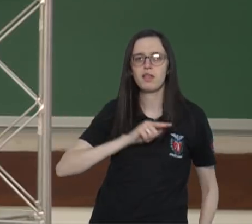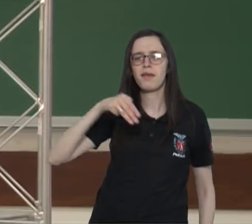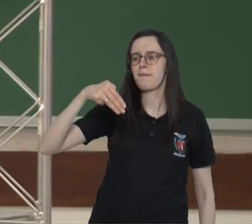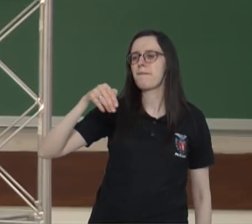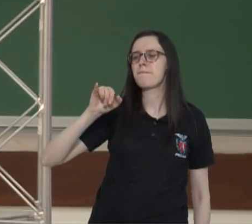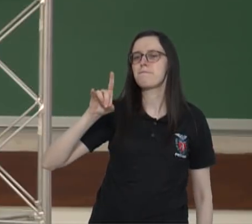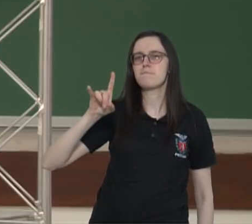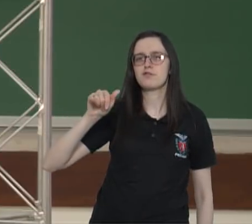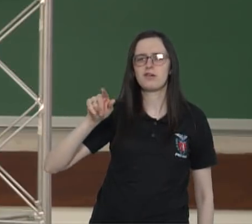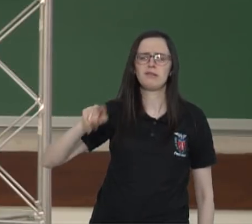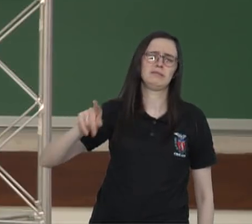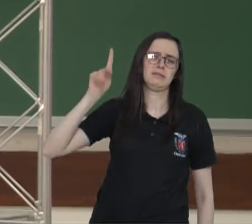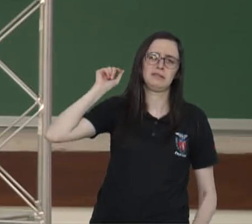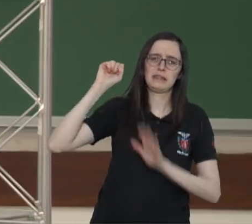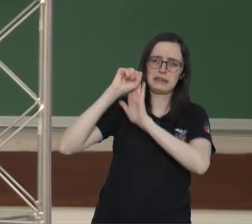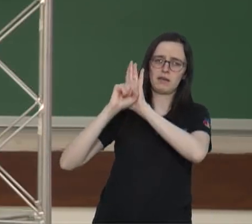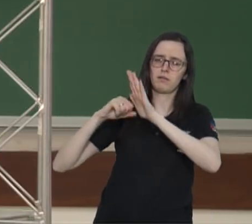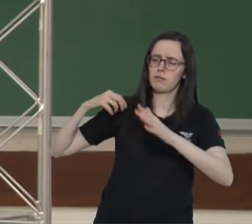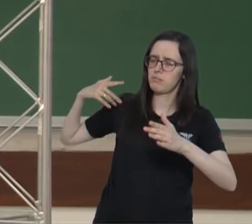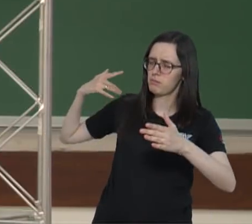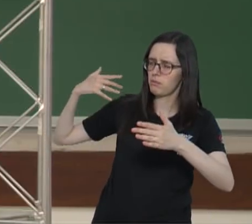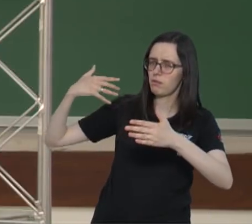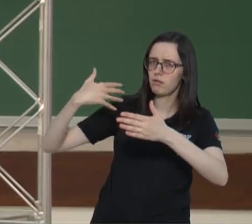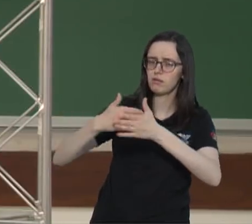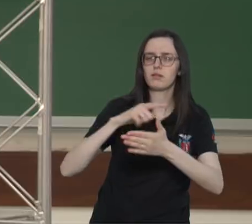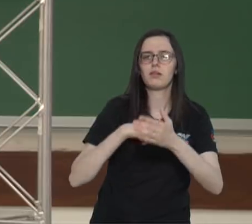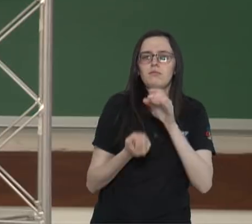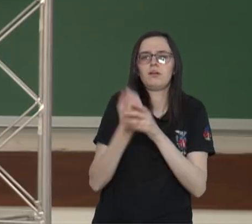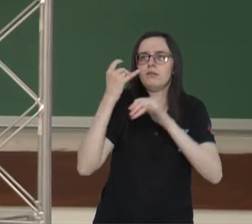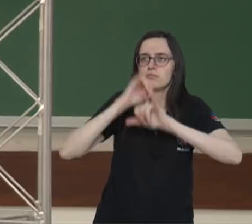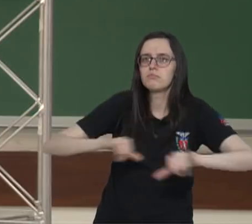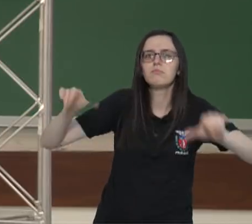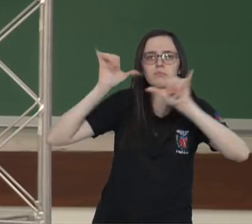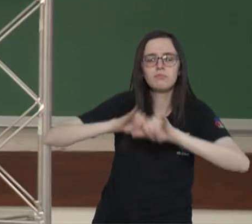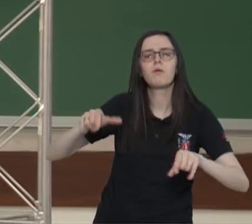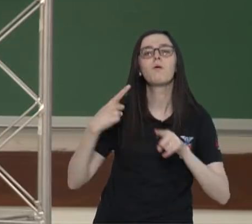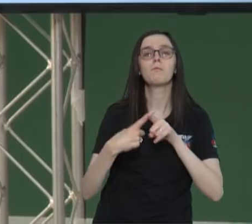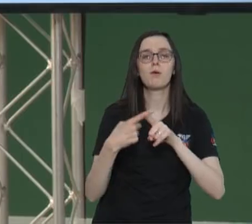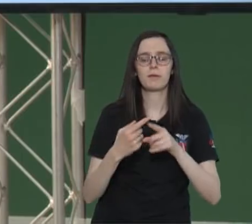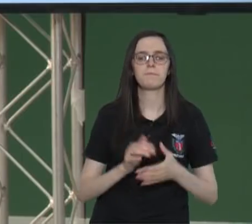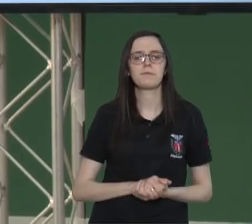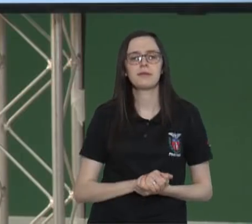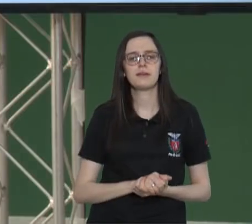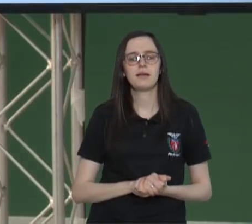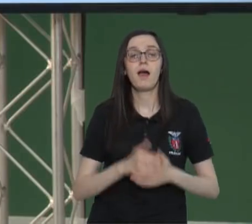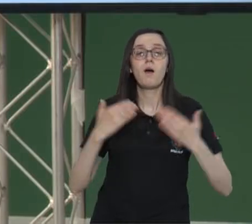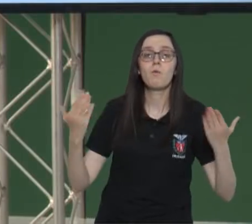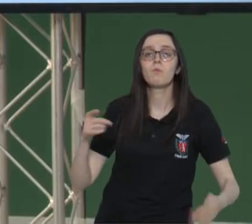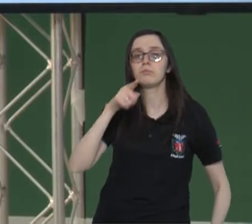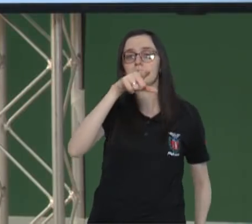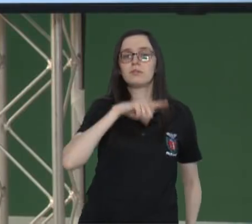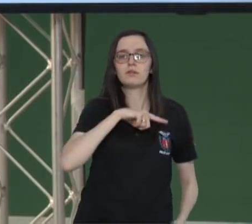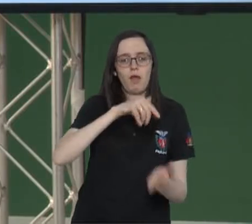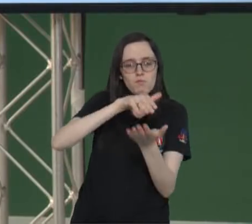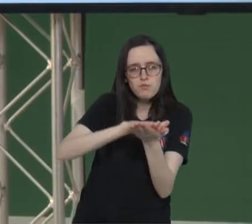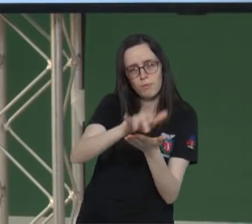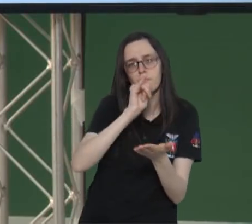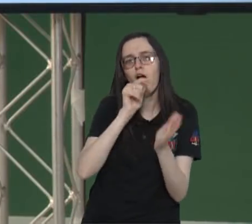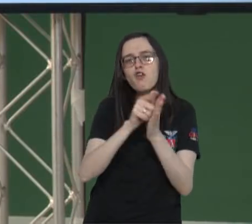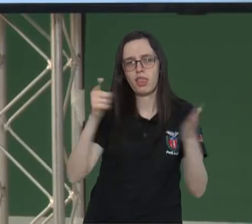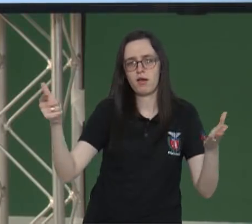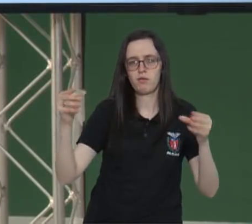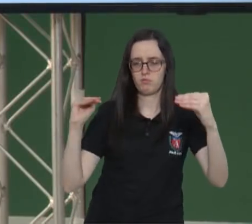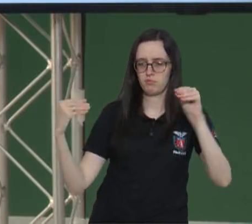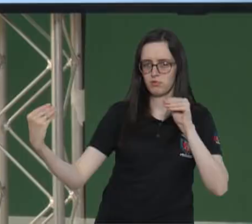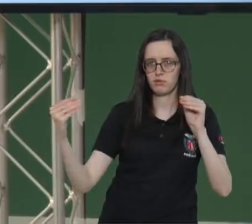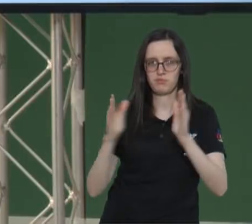Então, desde séculos passados, né, ele surge. Por quê? Porque quando você tem um impresso, né, os jornais,